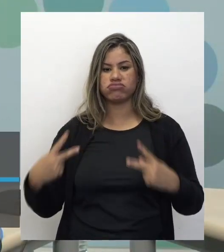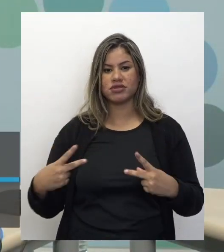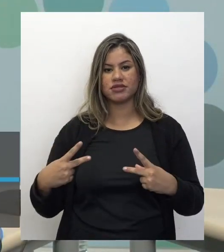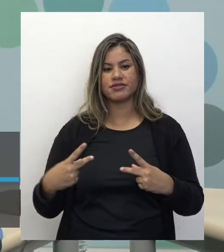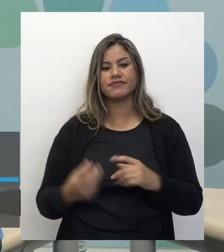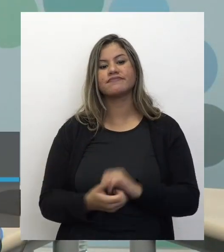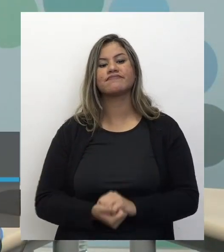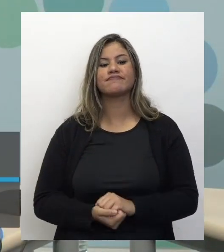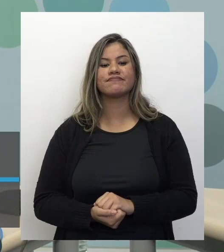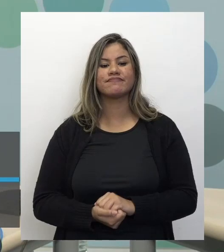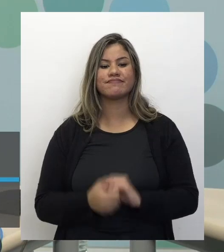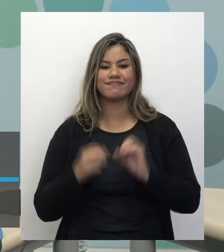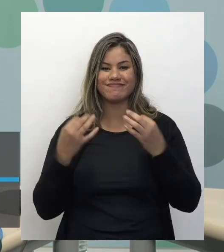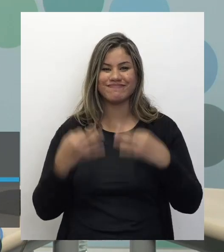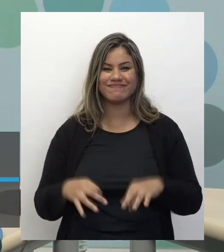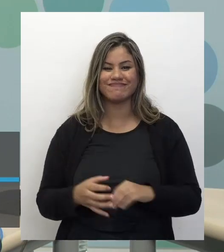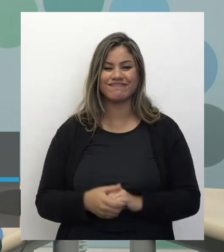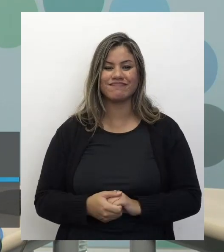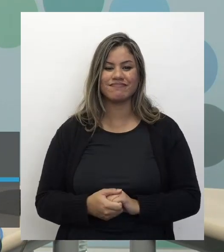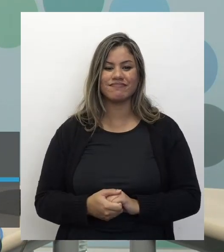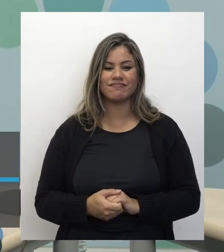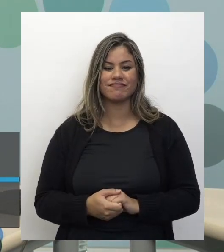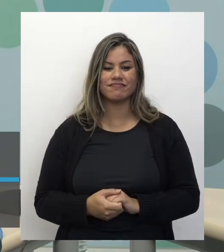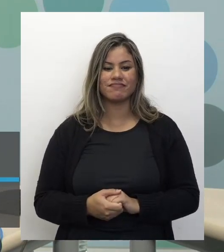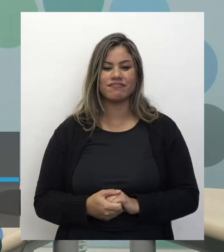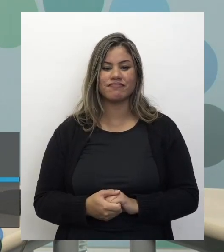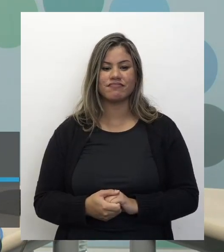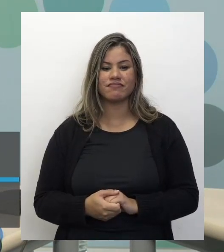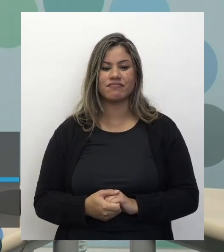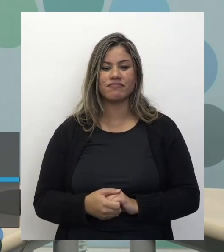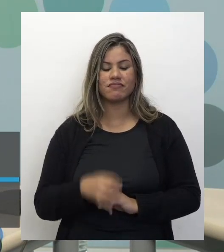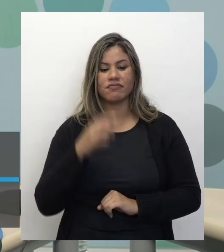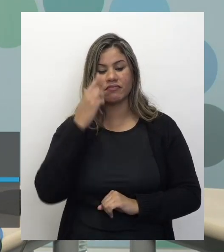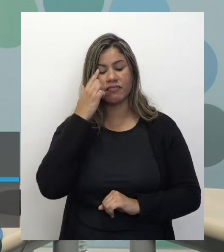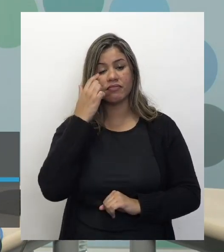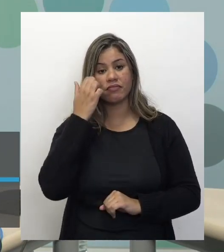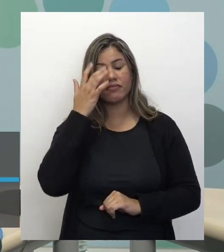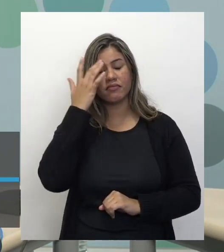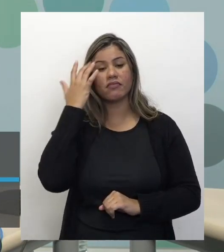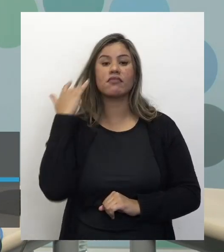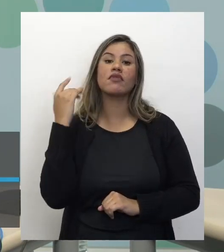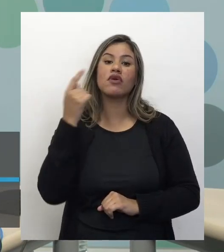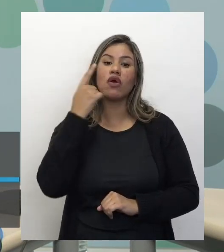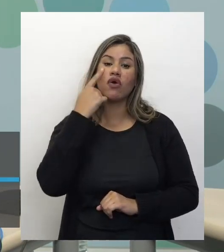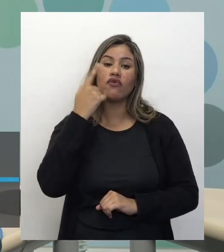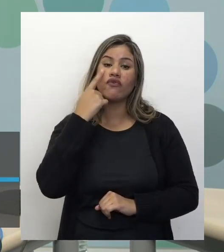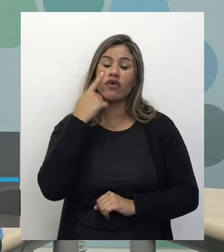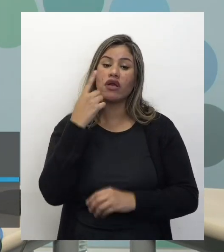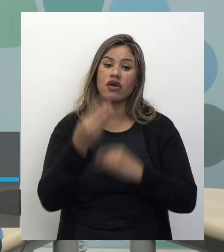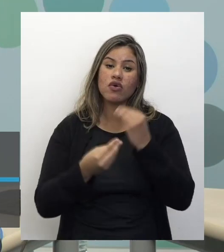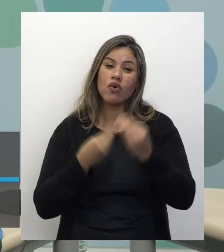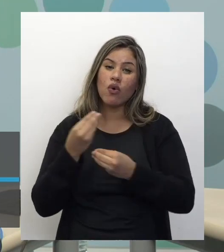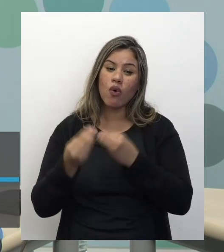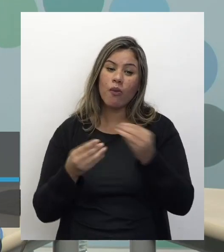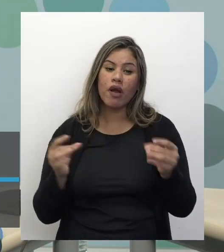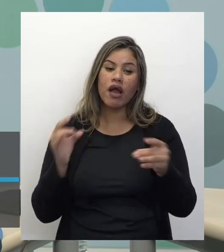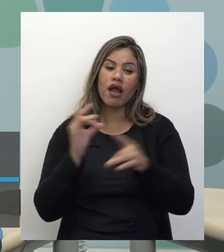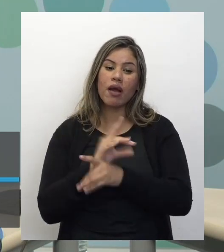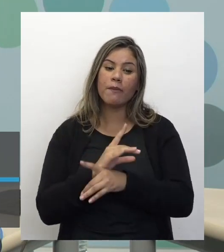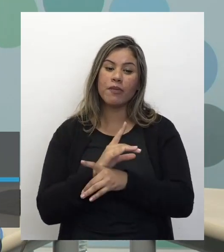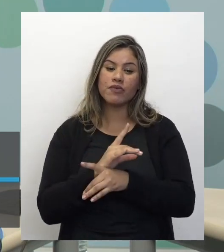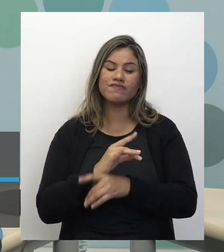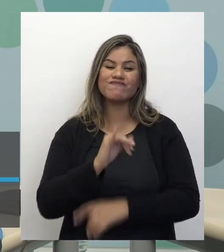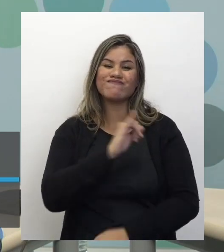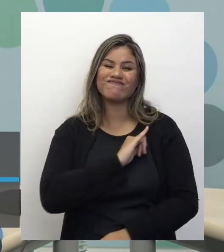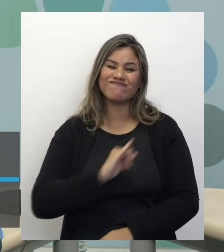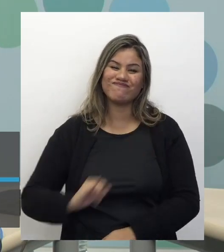tá? Certo? Então, vamos continuar aí, vamos ver como é que acabou o Império de Alexandre. Ele foi grandioso, mas ele não durou